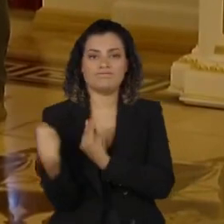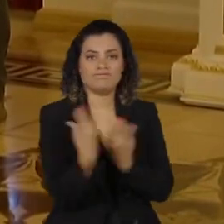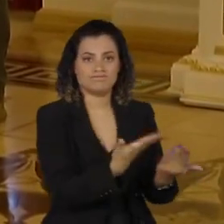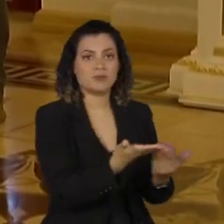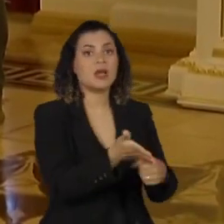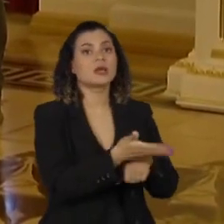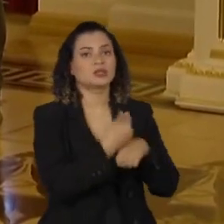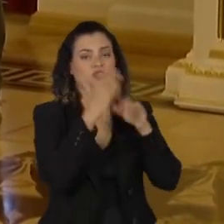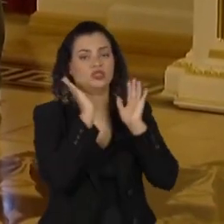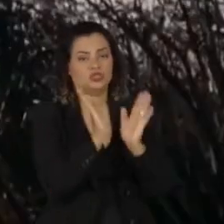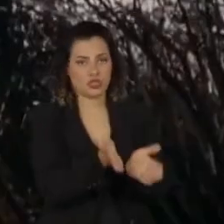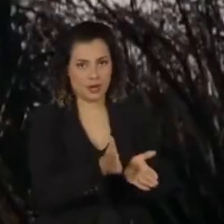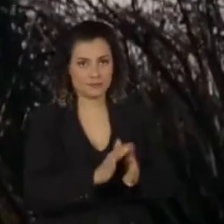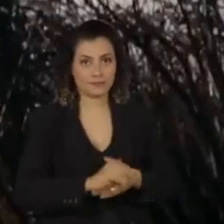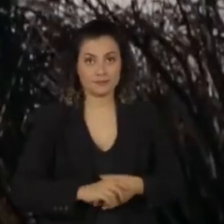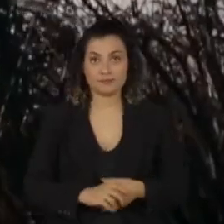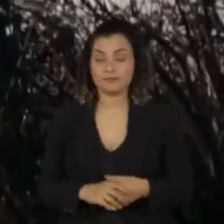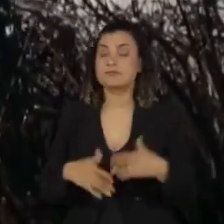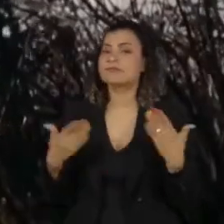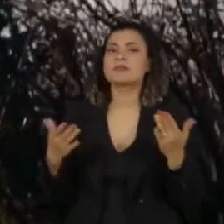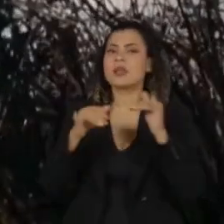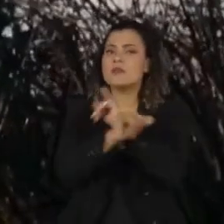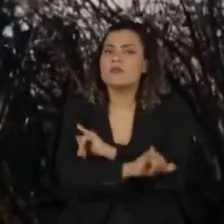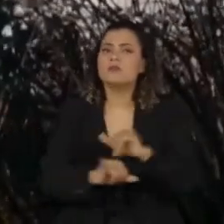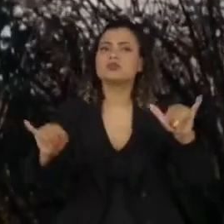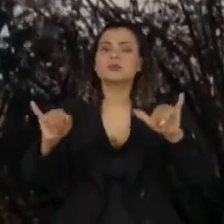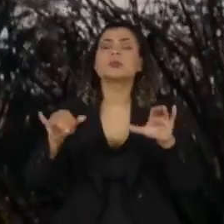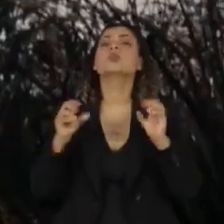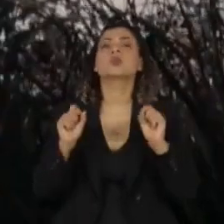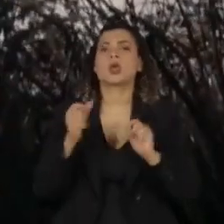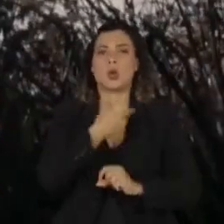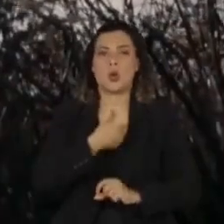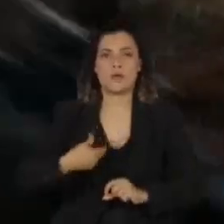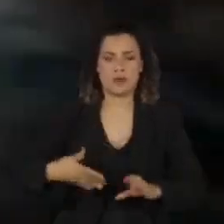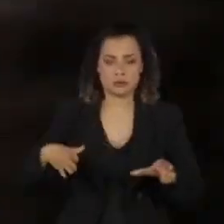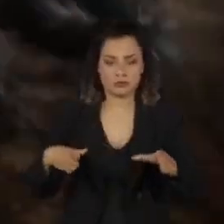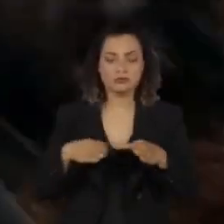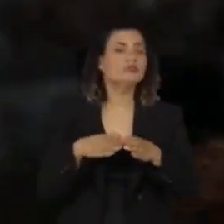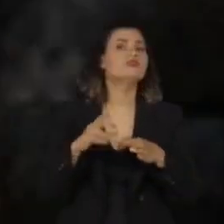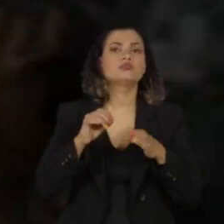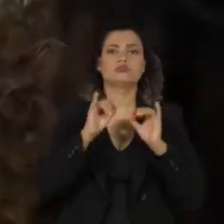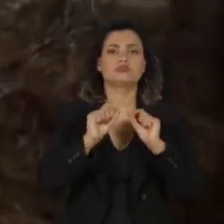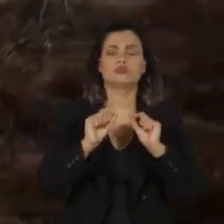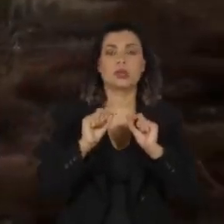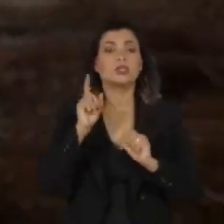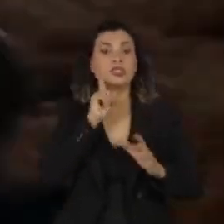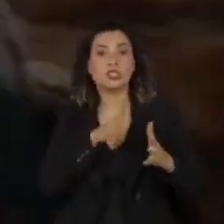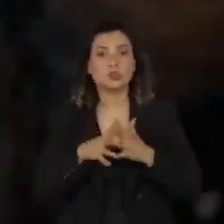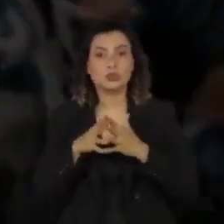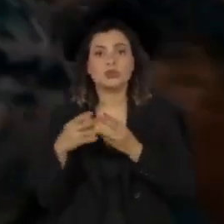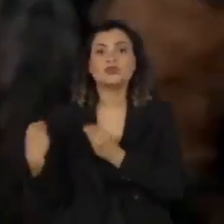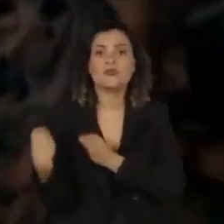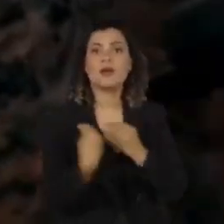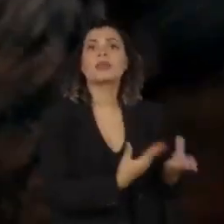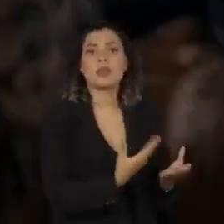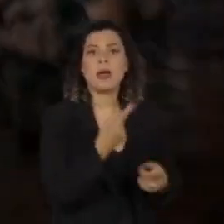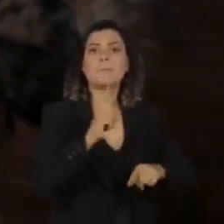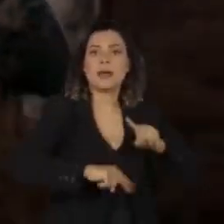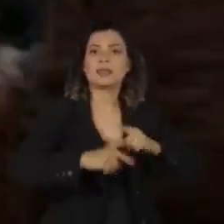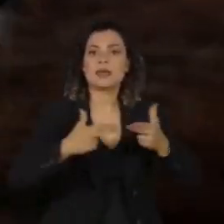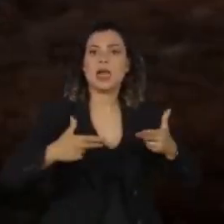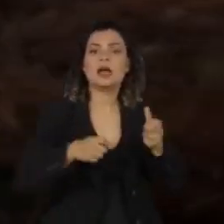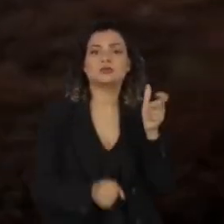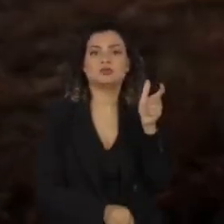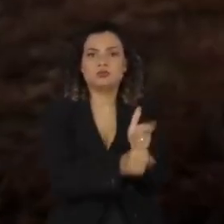oferecidos anteriormente um comunicado da Casa Branca em forma que será anunciada a entrega de equipamentos como